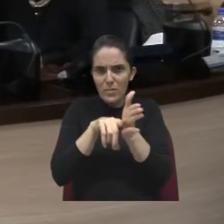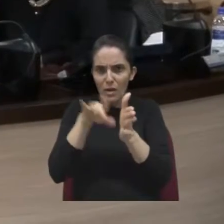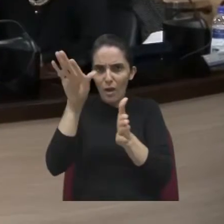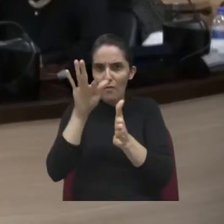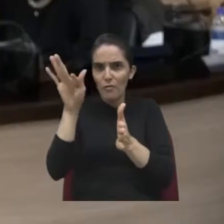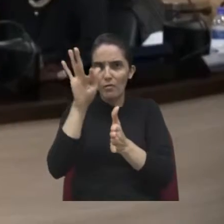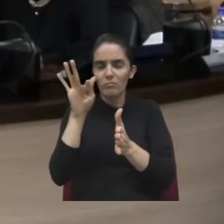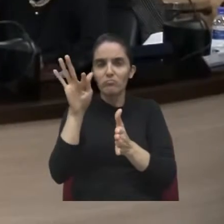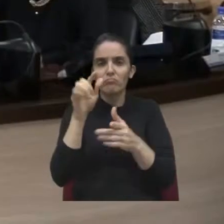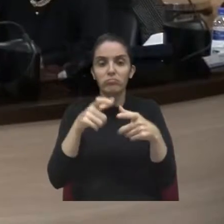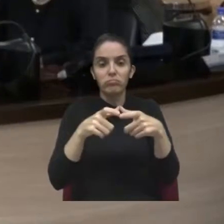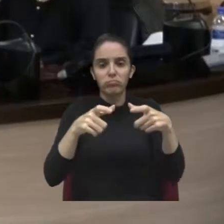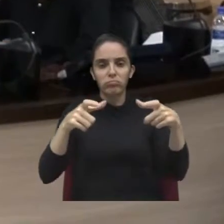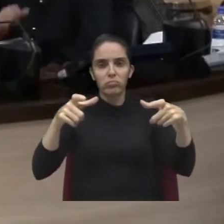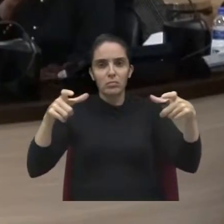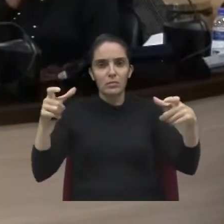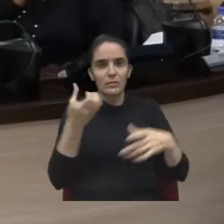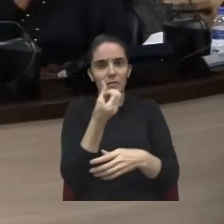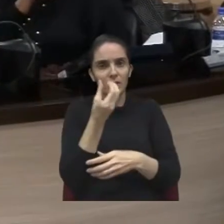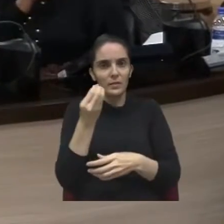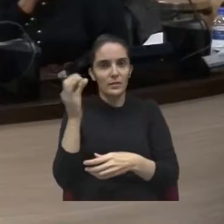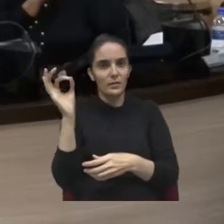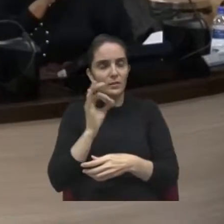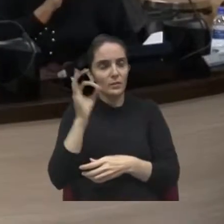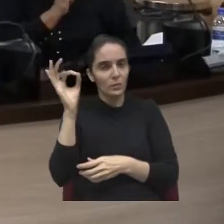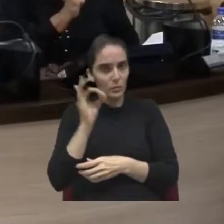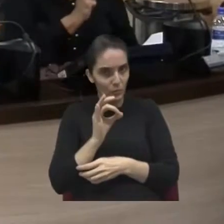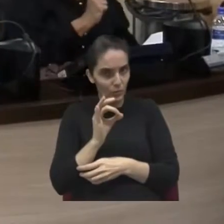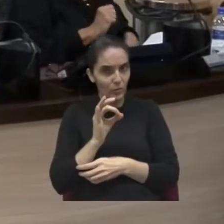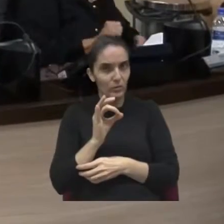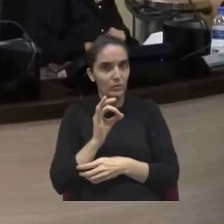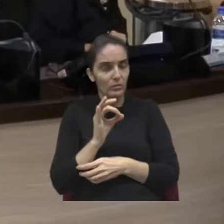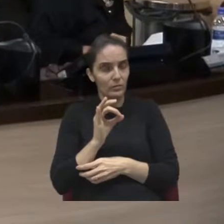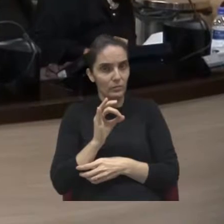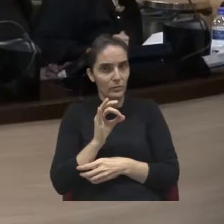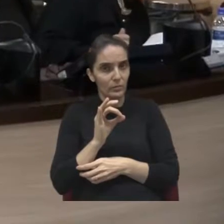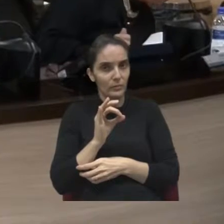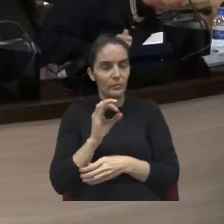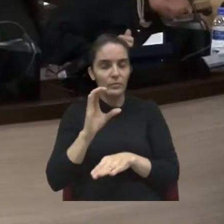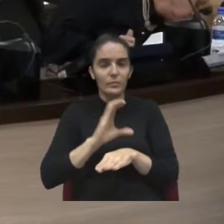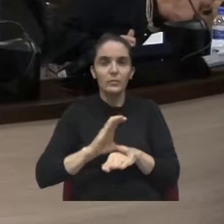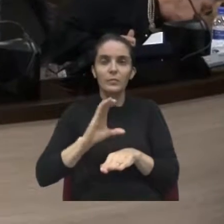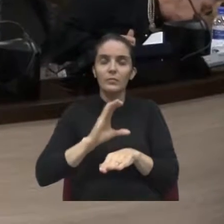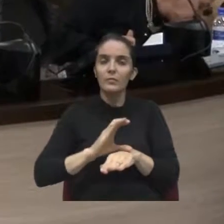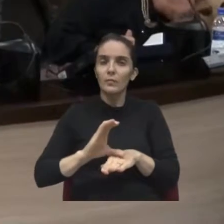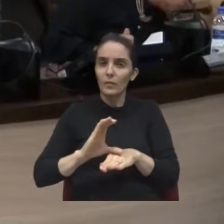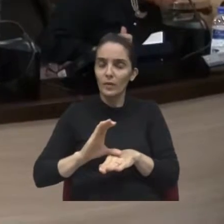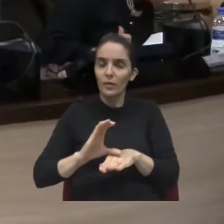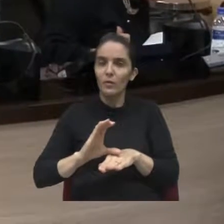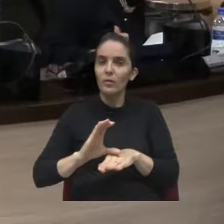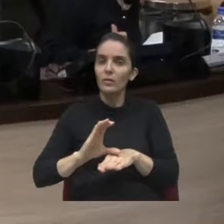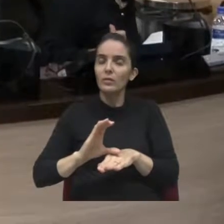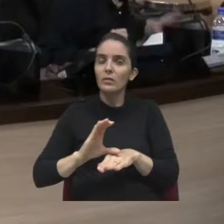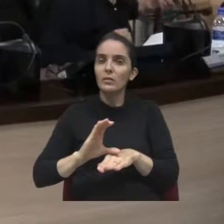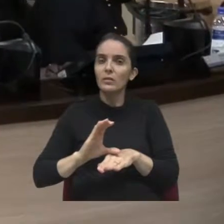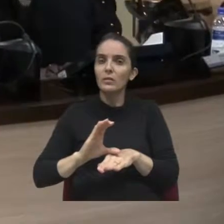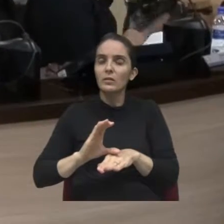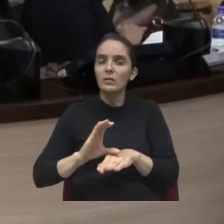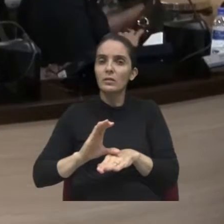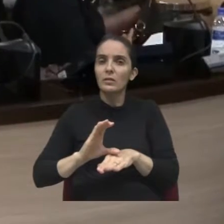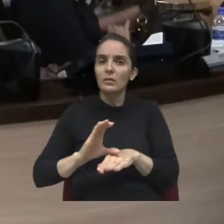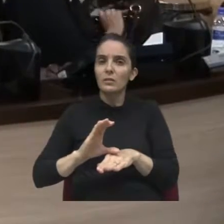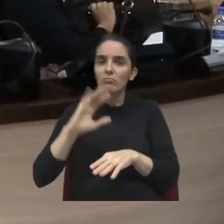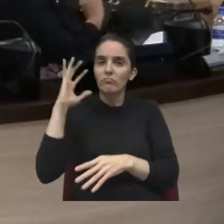em 60% os seus cursos de